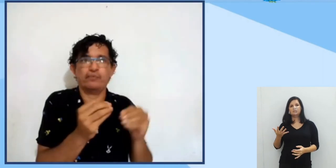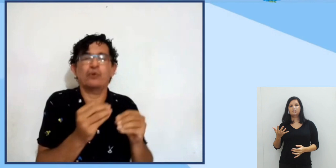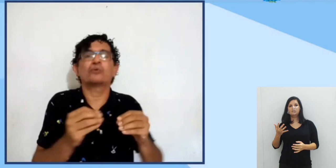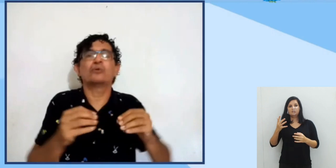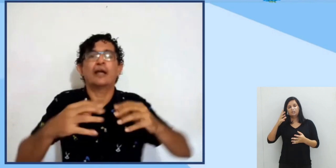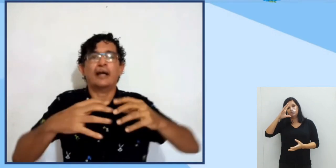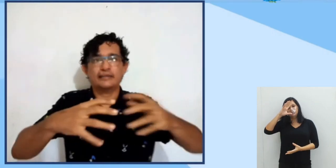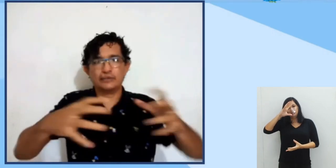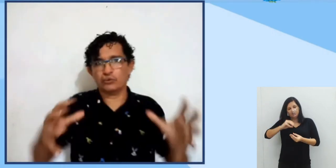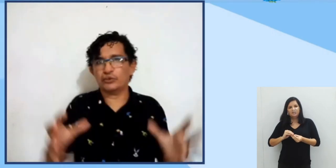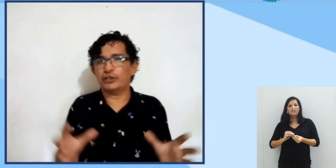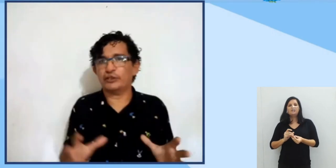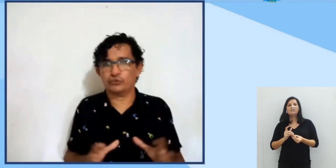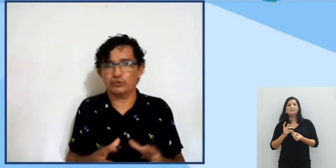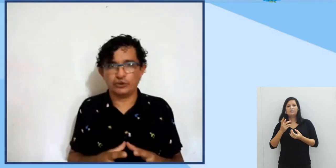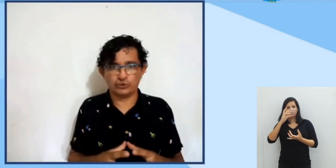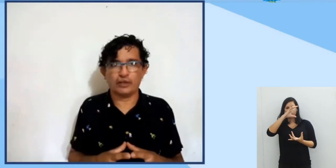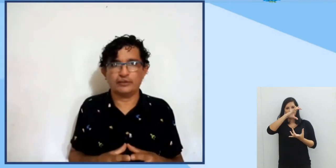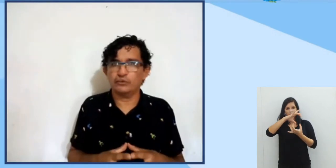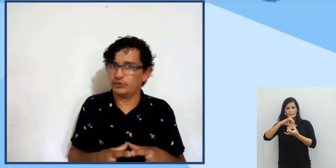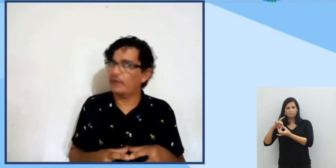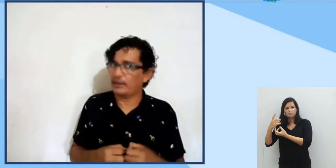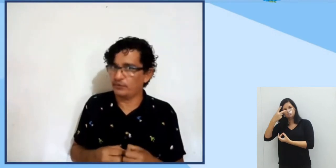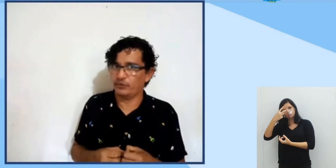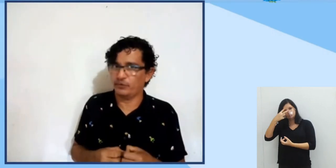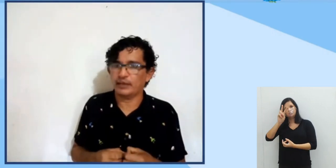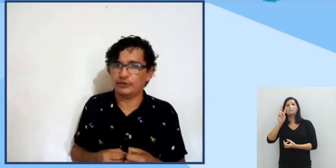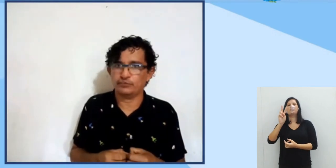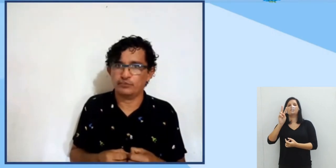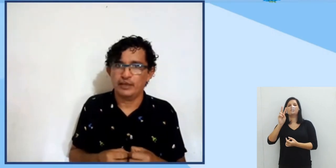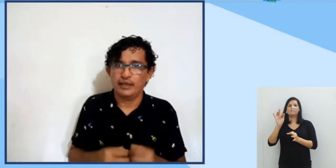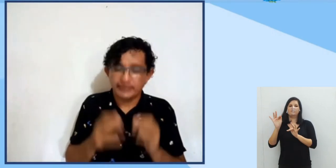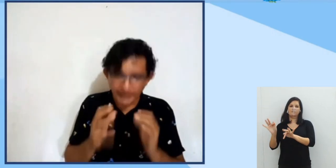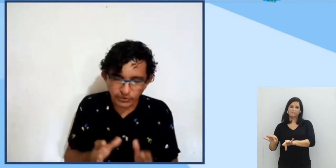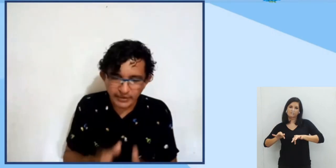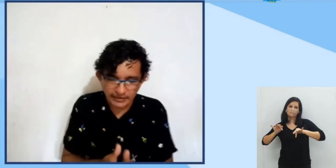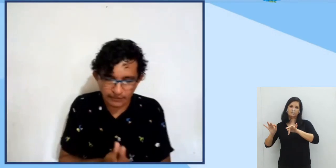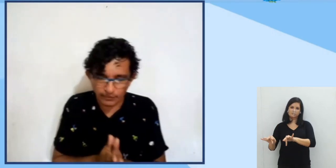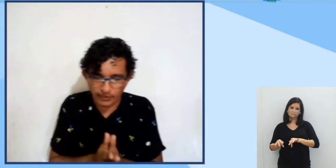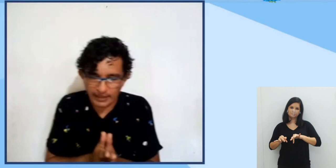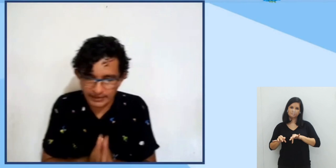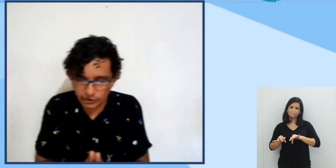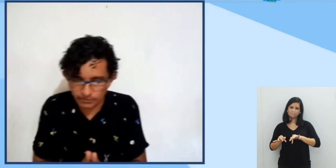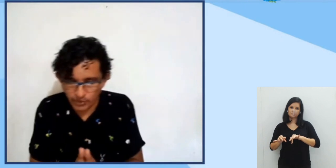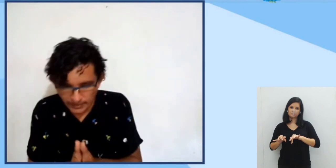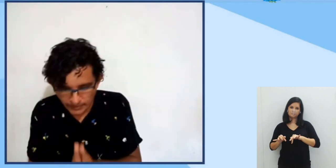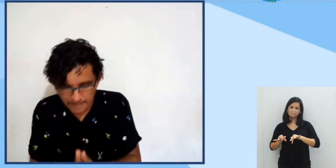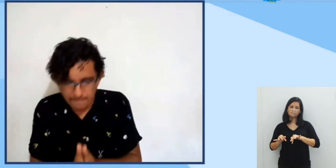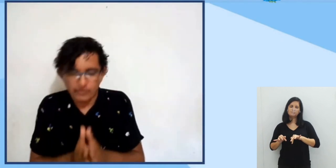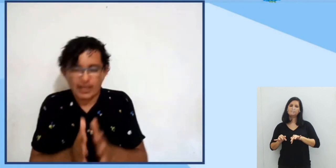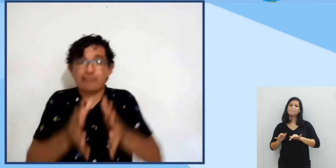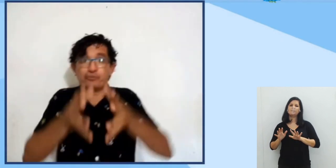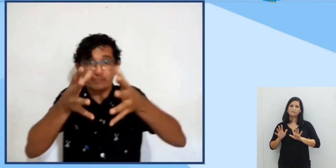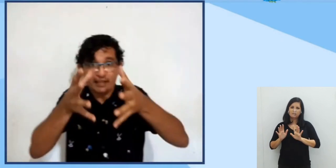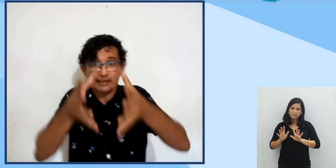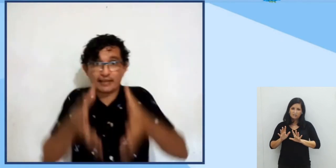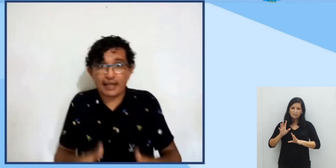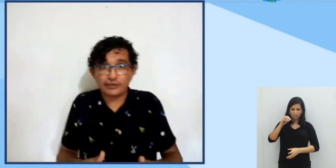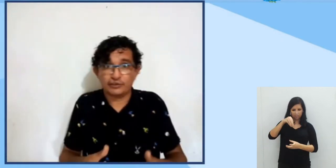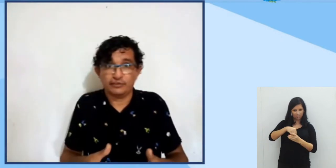remeter um pouco a esse contexto histórico chamado feudalismo. Dentro desse feudalismo, né,